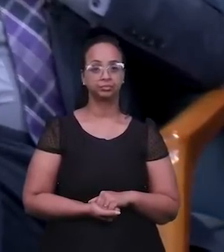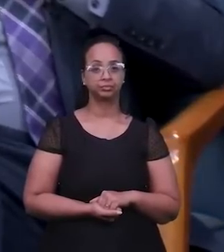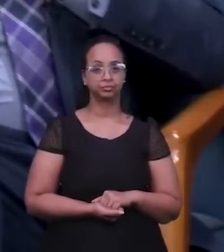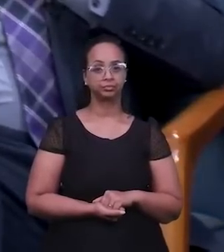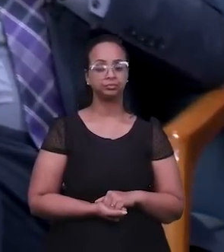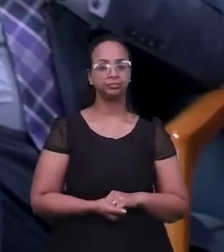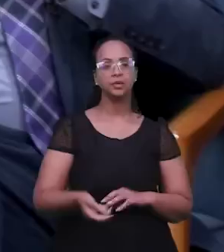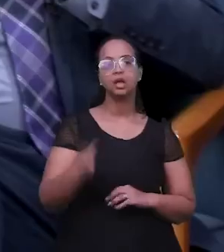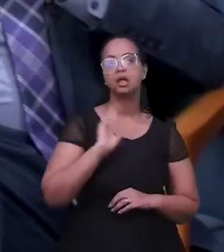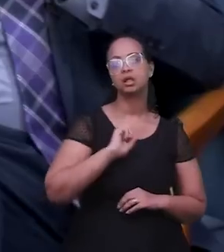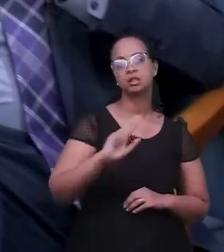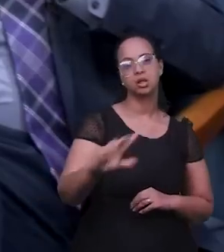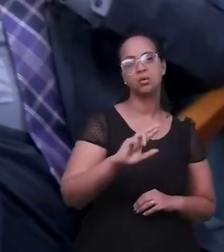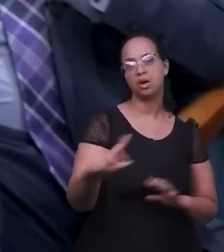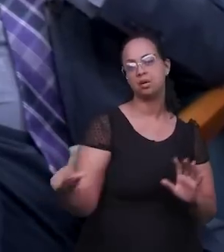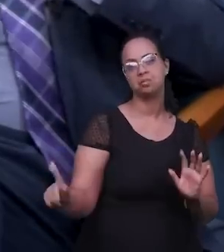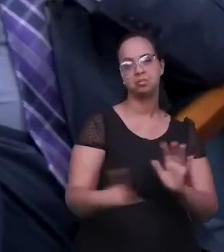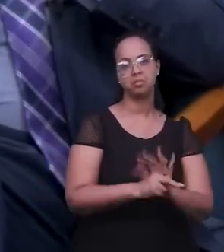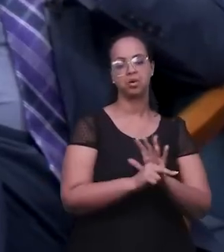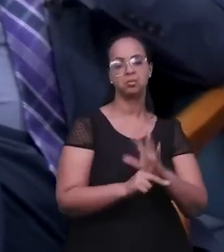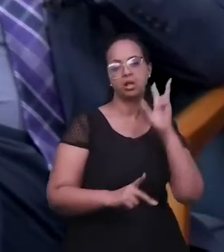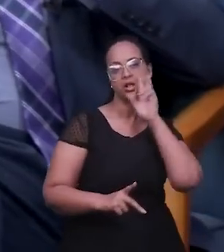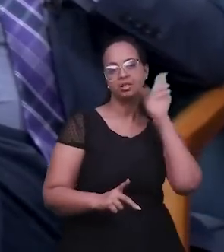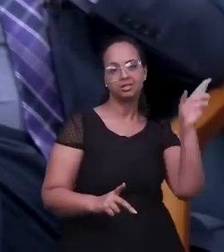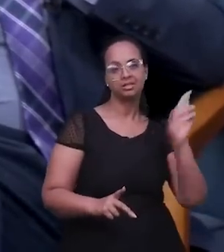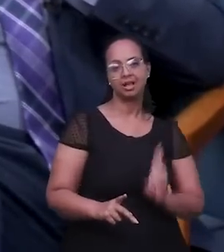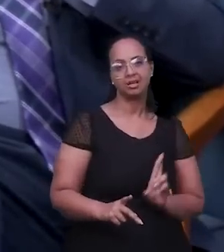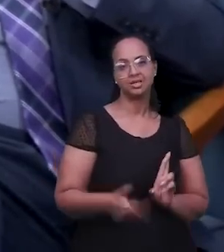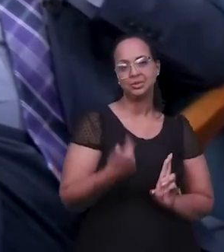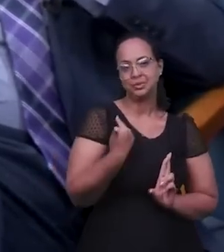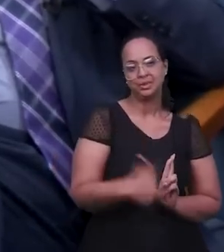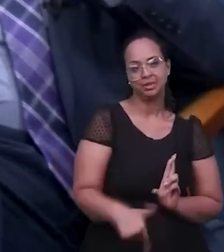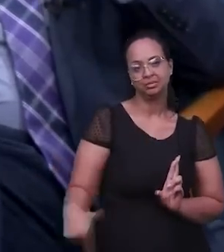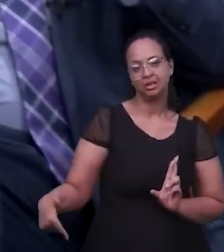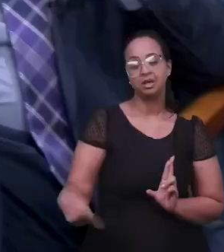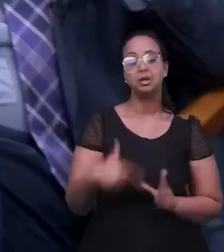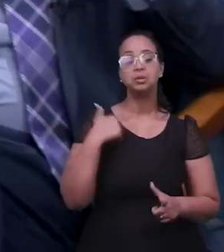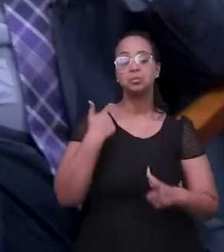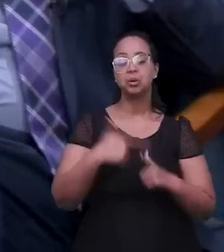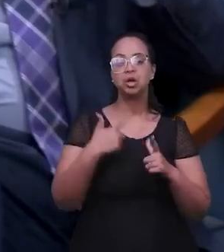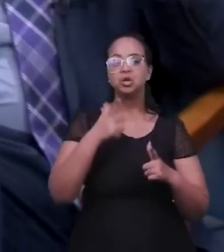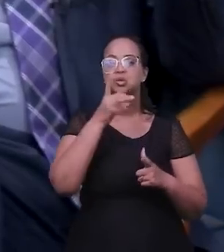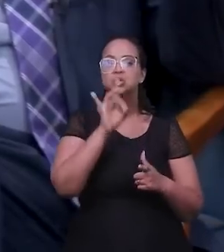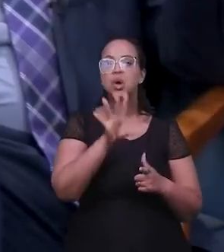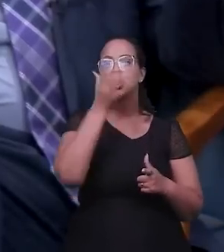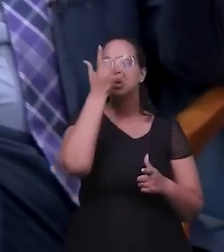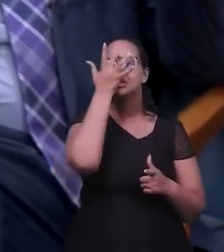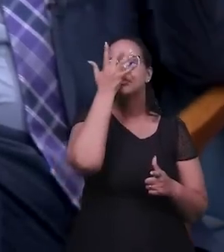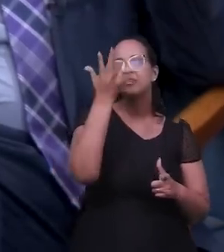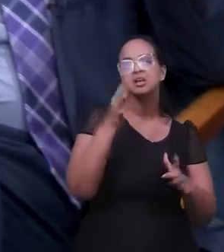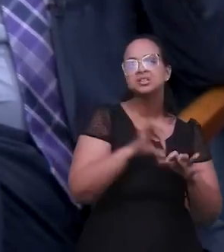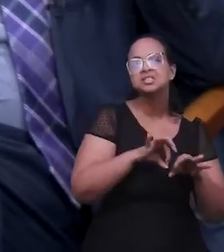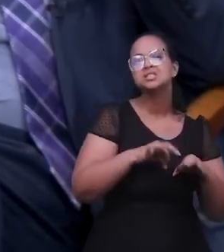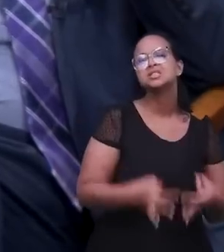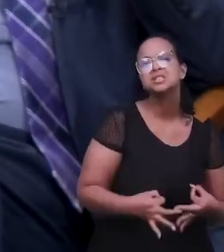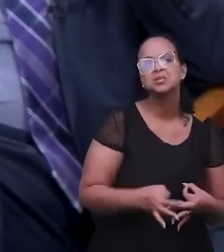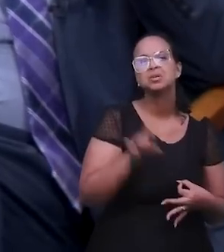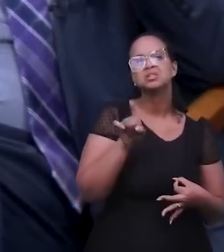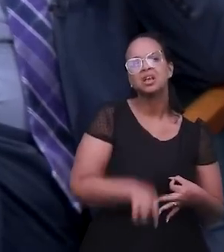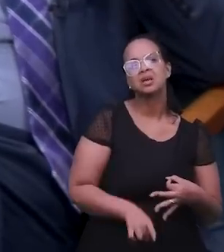Esse ministério, ele não é da letra, ou seja, ele não é